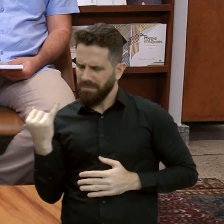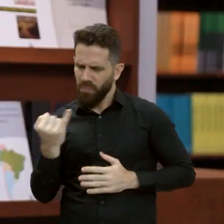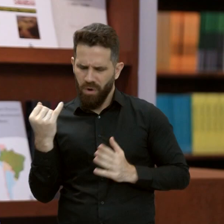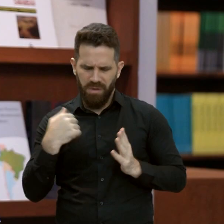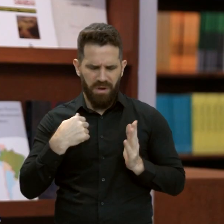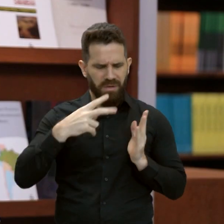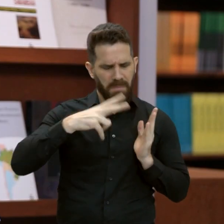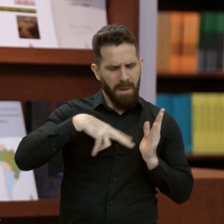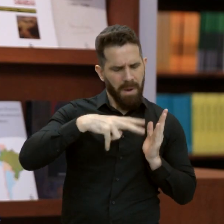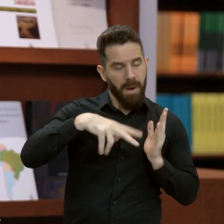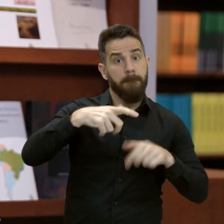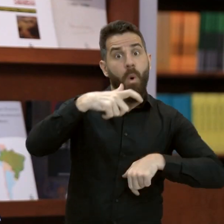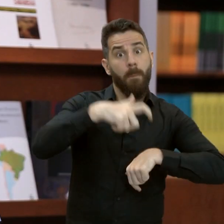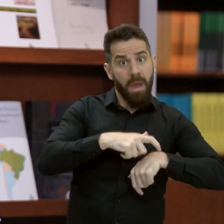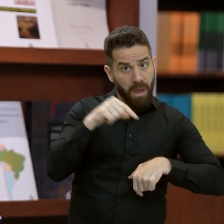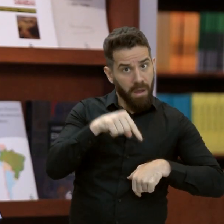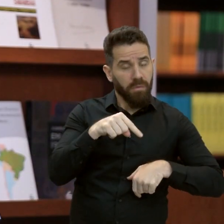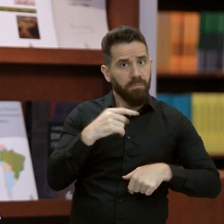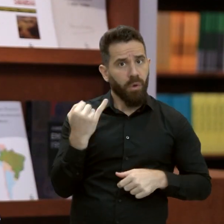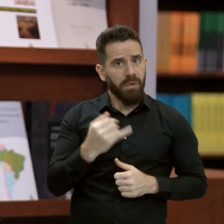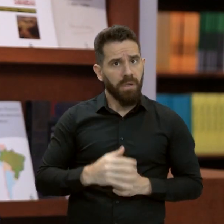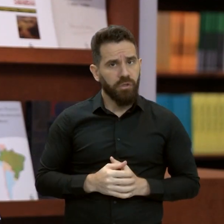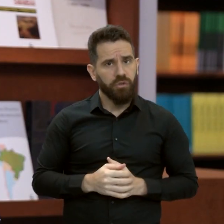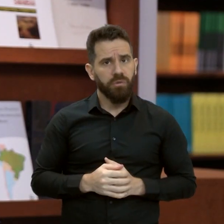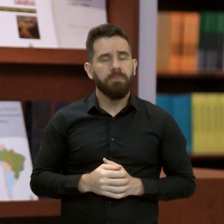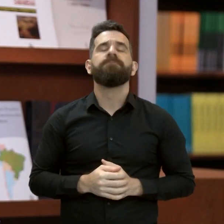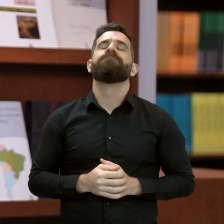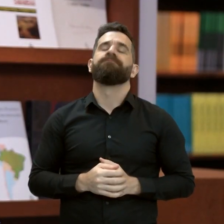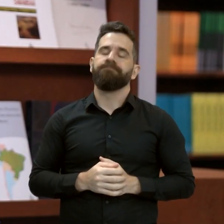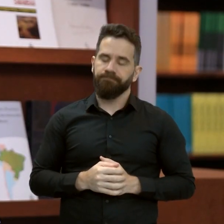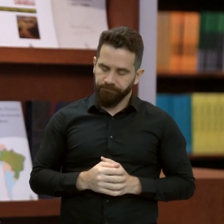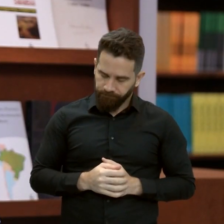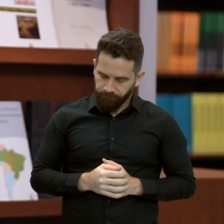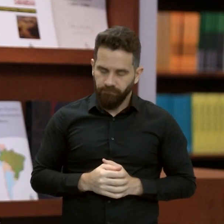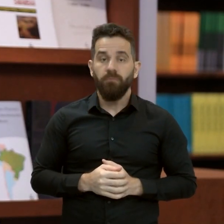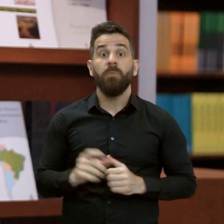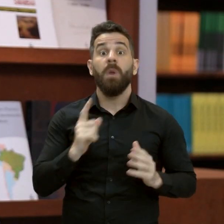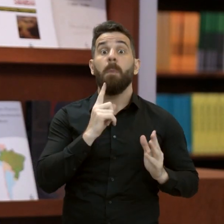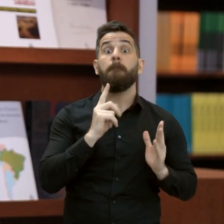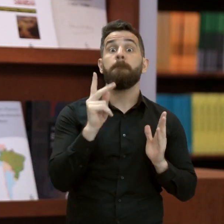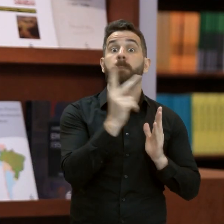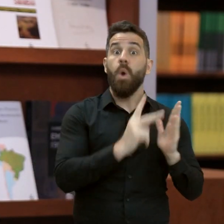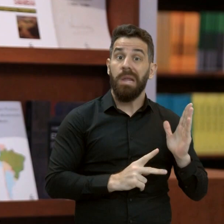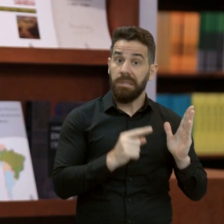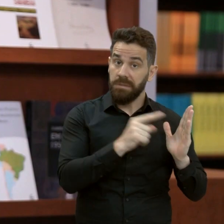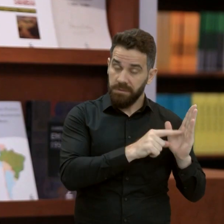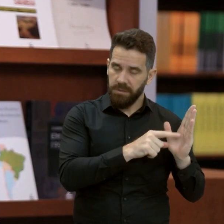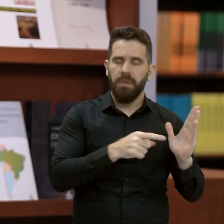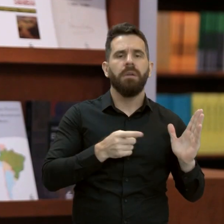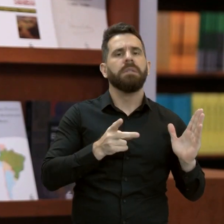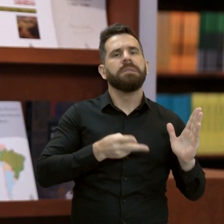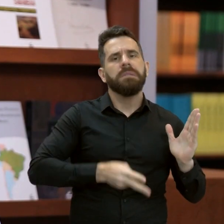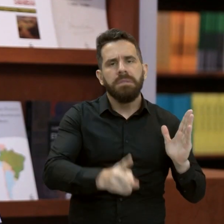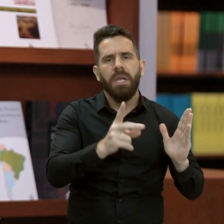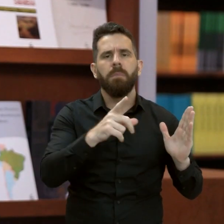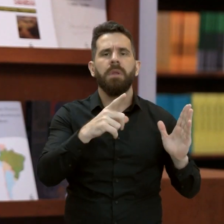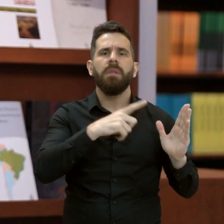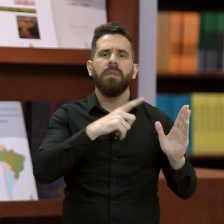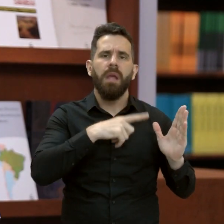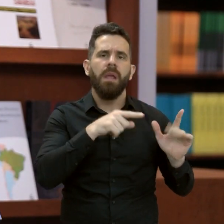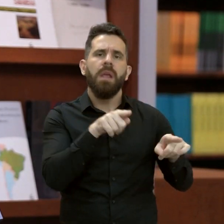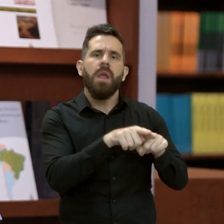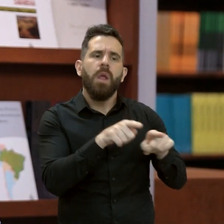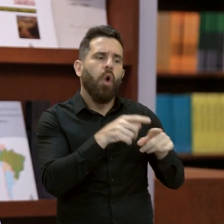poesia. A poesia, ao longo de sua história, ela esteve sempre constituída pela exploração da sonoridade da